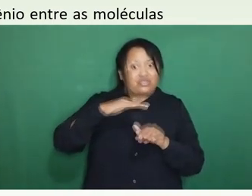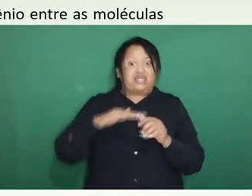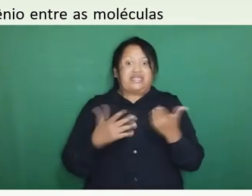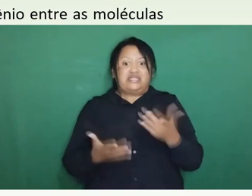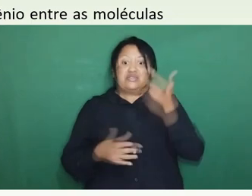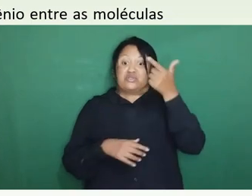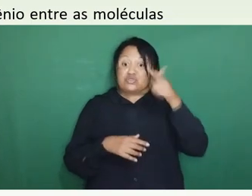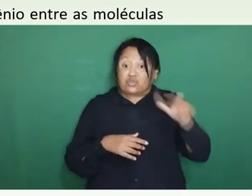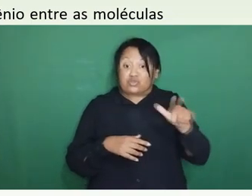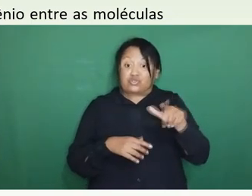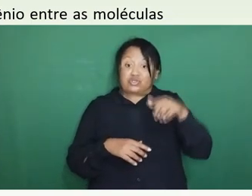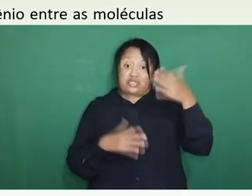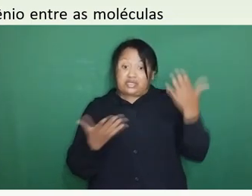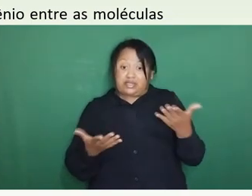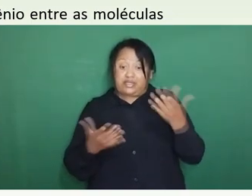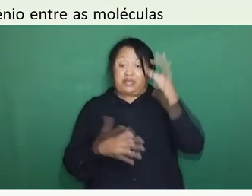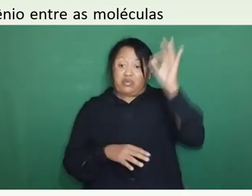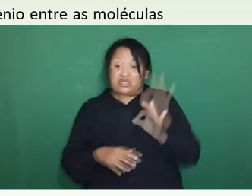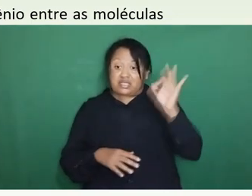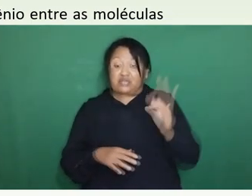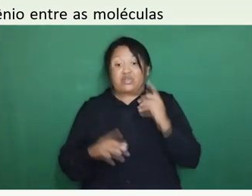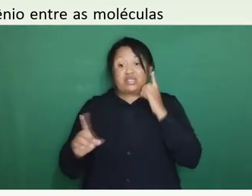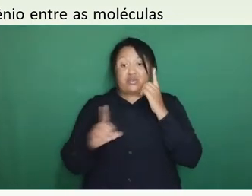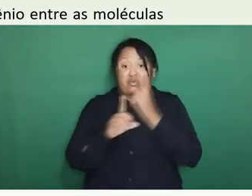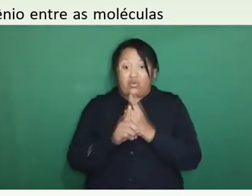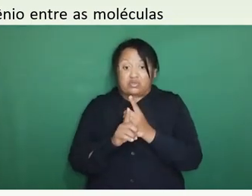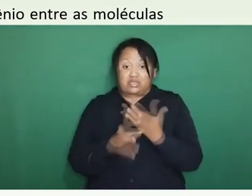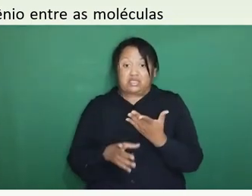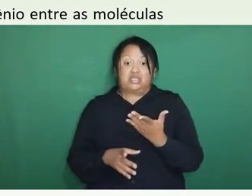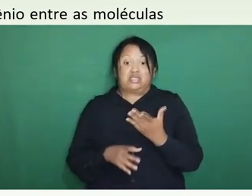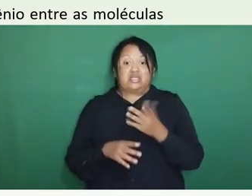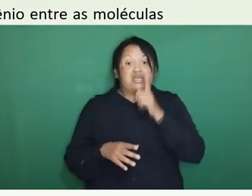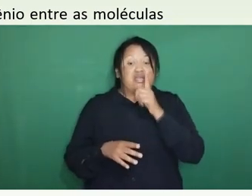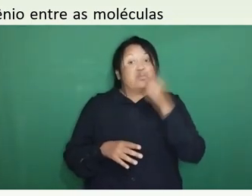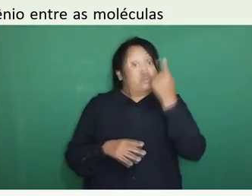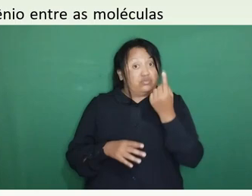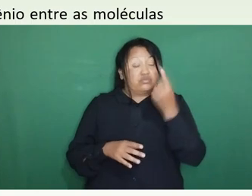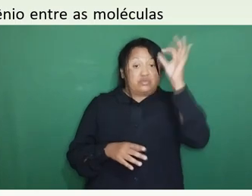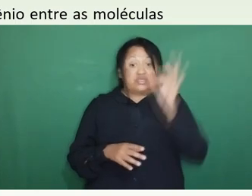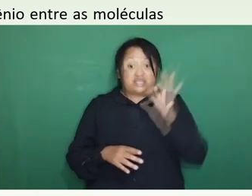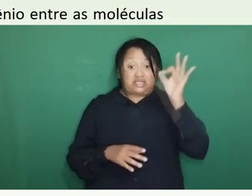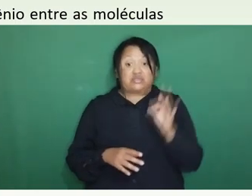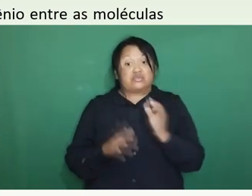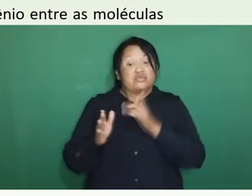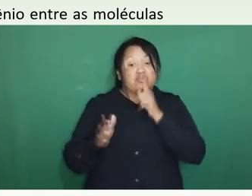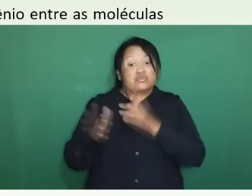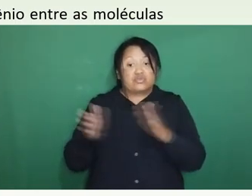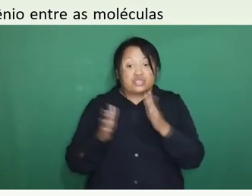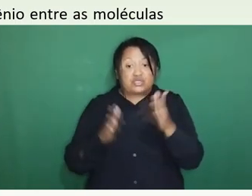rios por essa razão o uso da água precisa ser consciente para evitar o desperdício